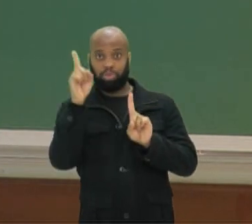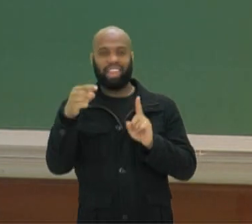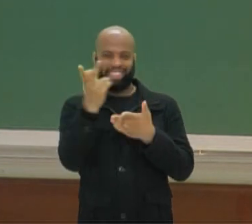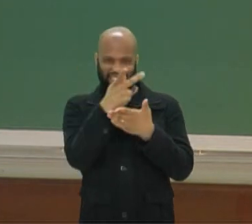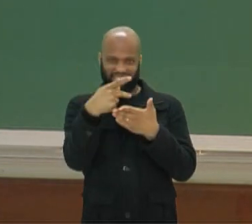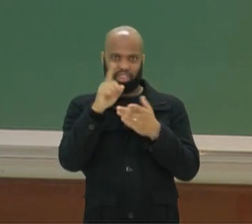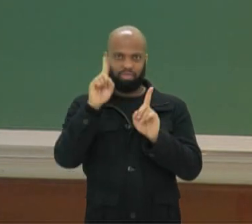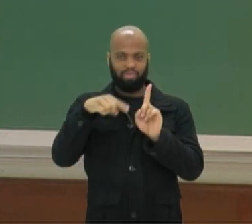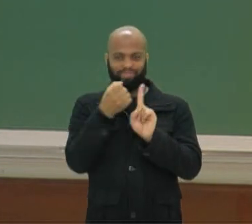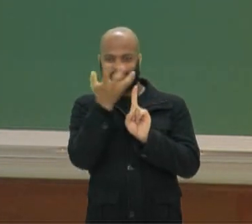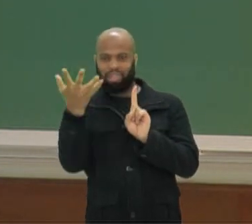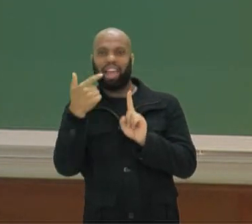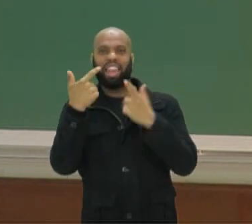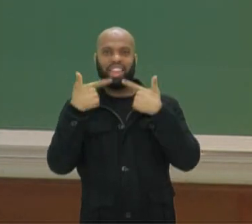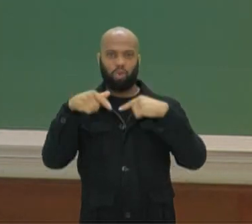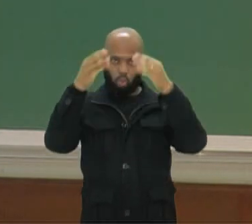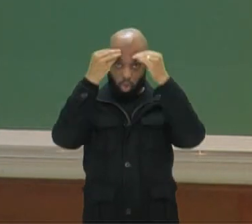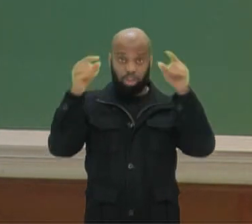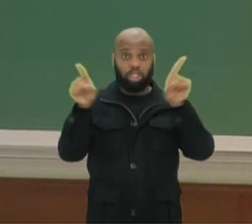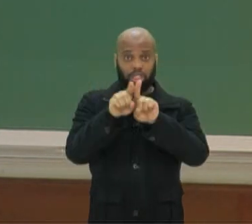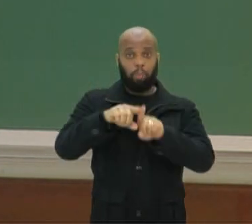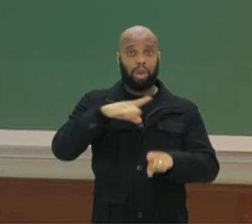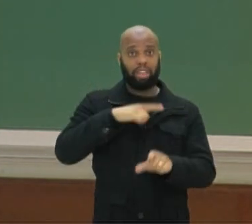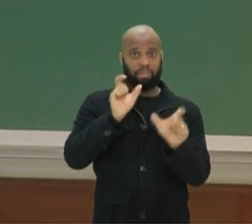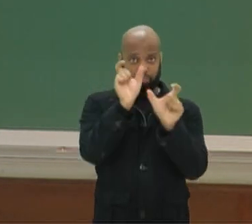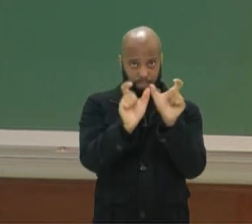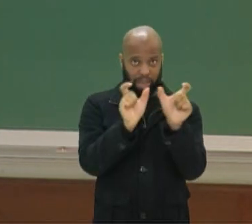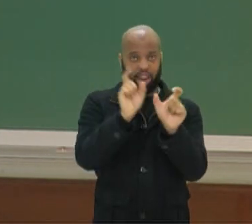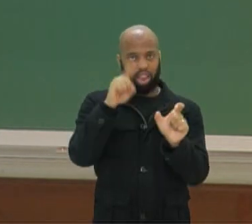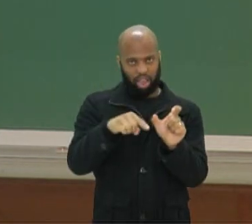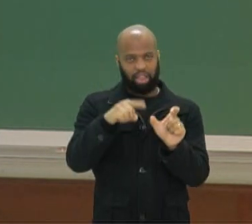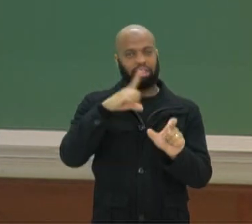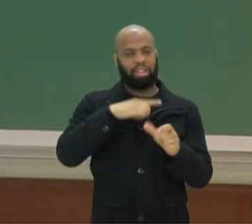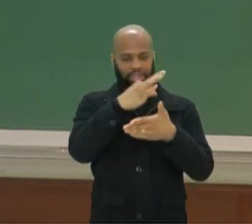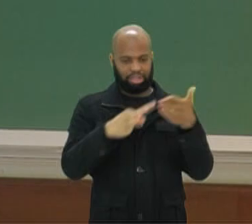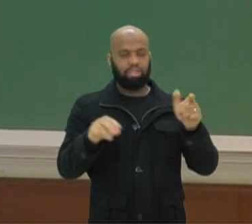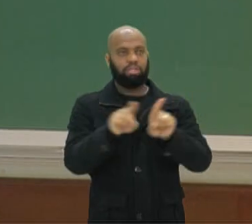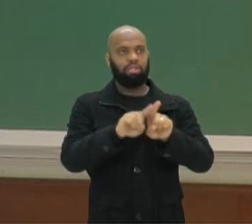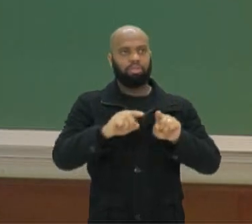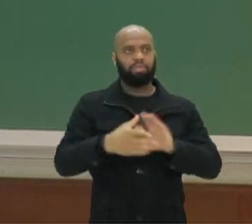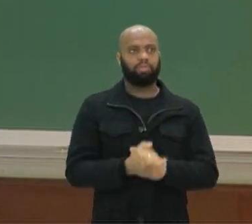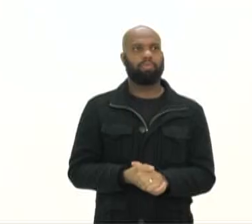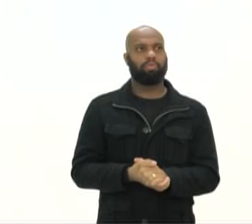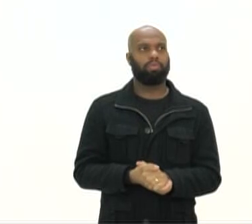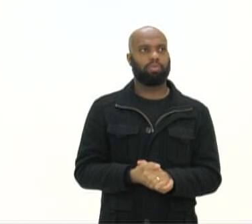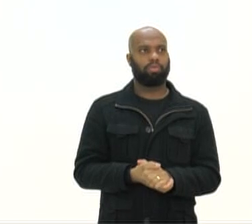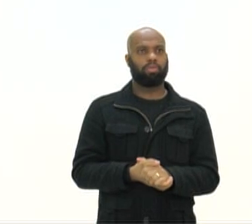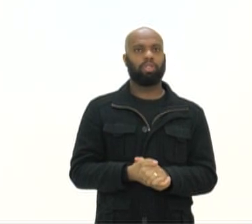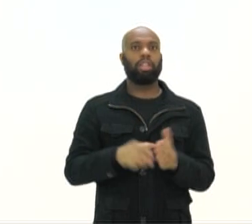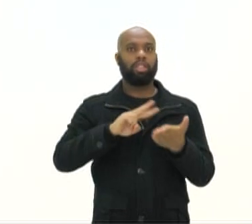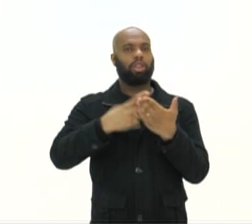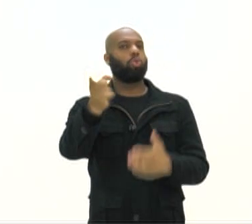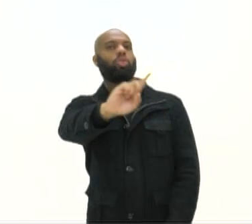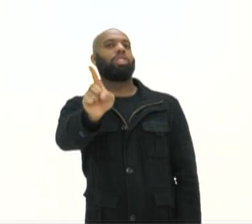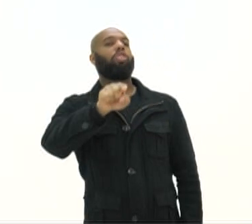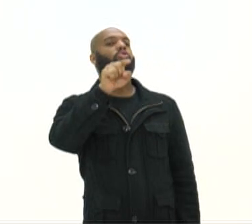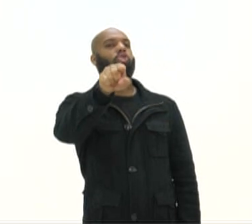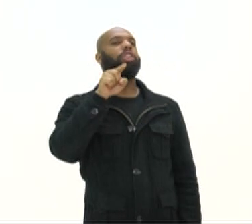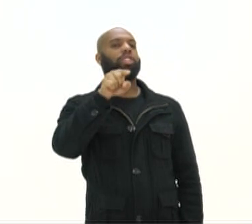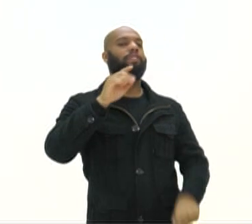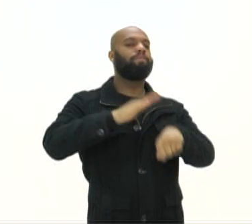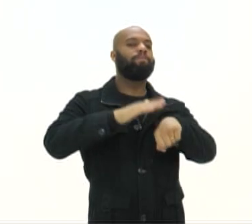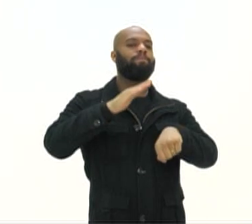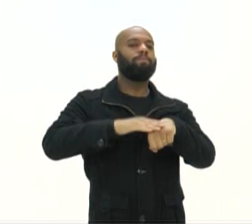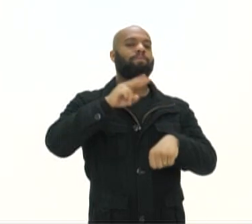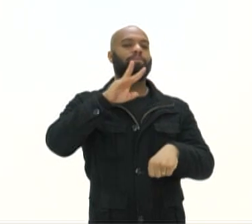aqui, temos também o verbal, né? Um pequeno texto que diz assim, ó, eu não vou traduzir esse texto não, tá, gente? Para eu não